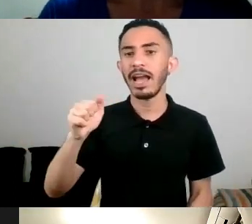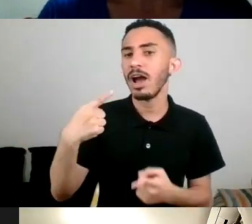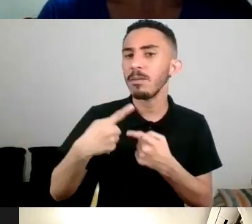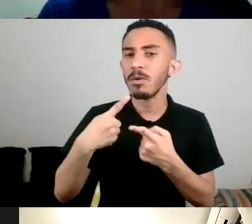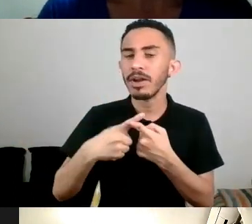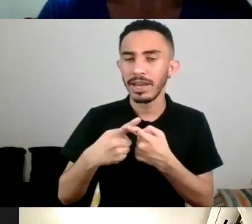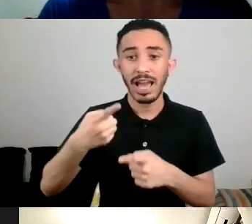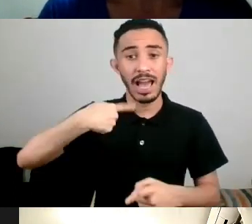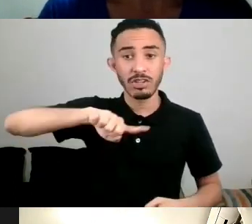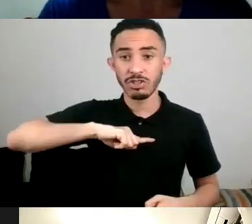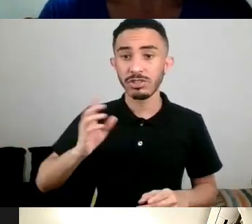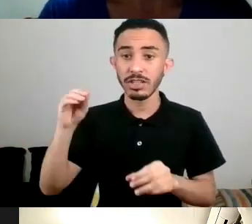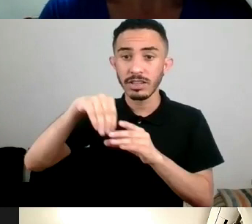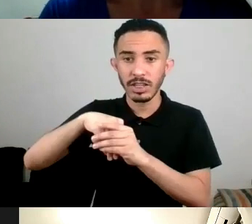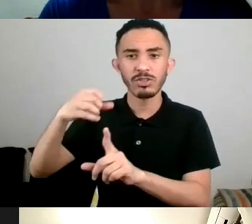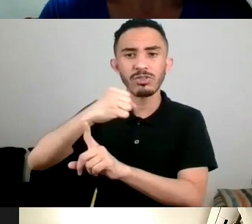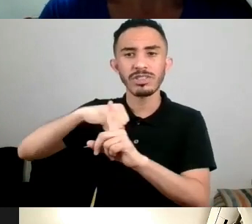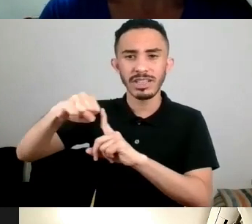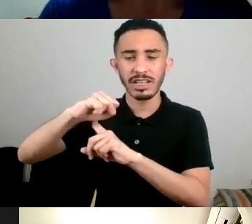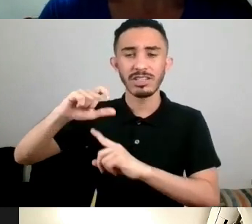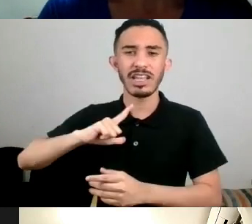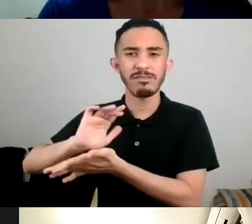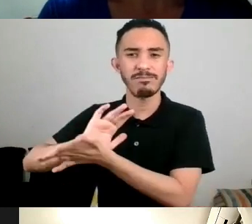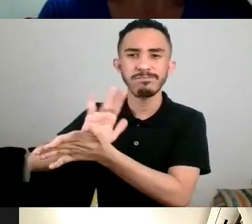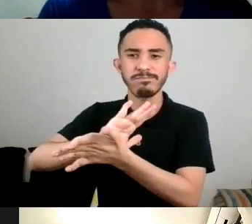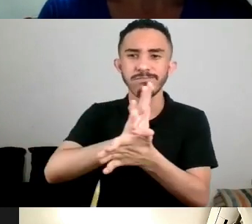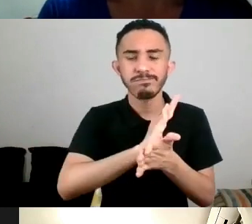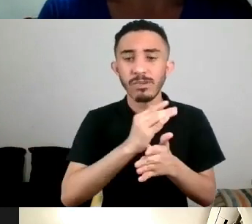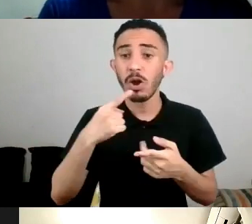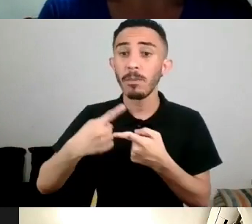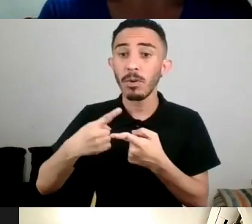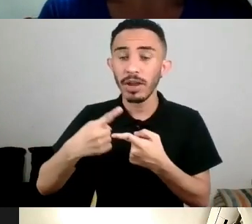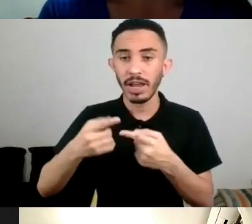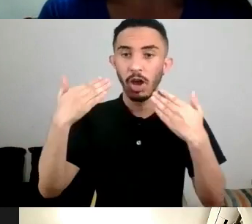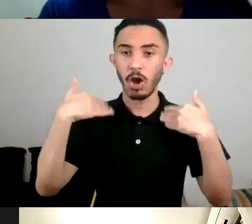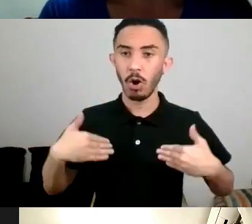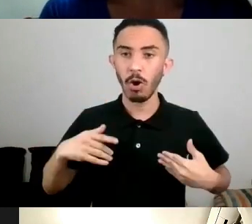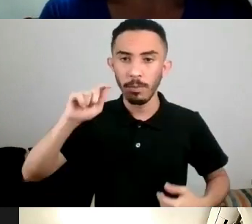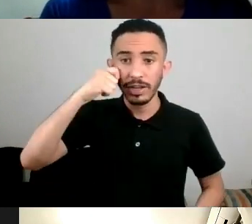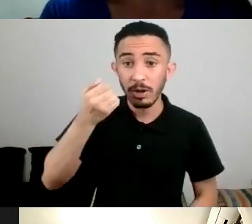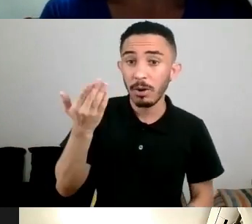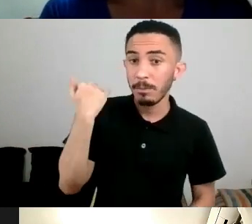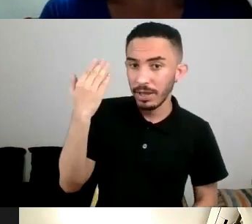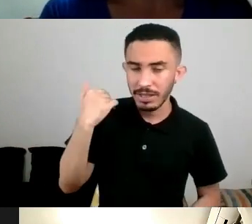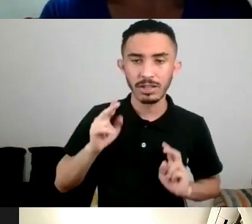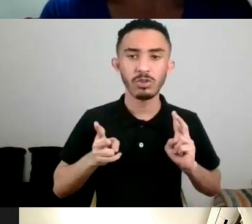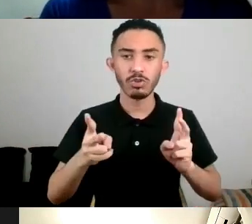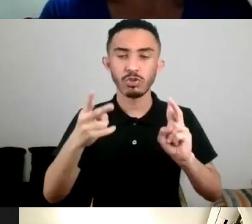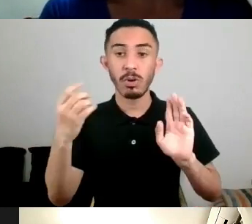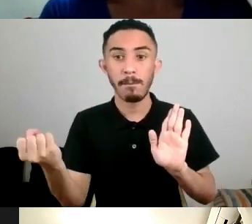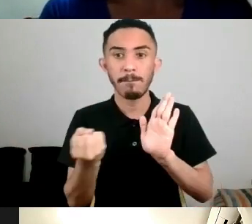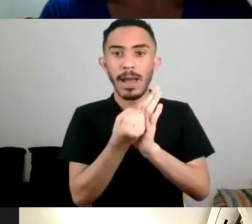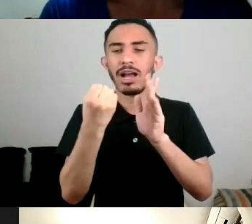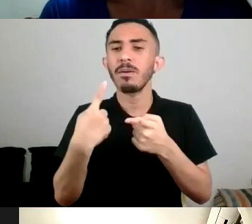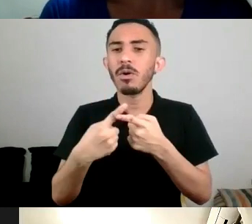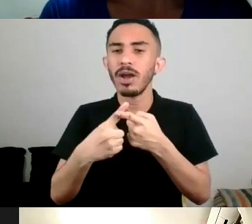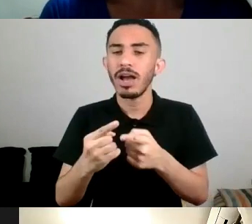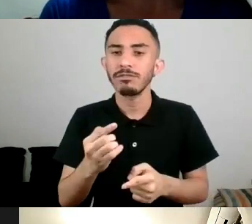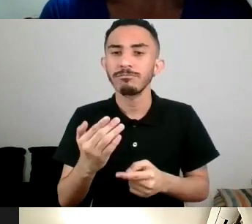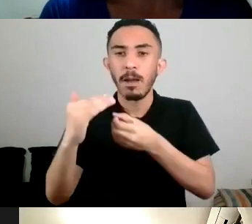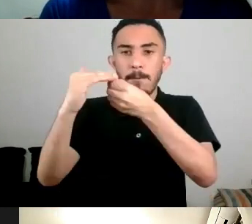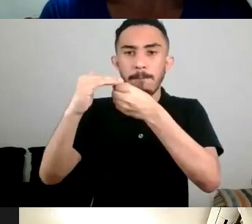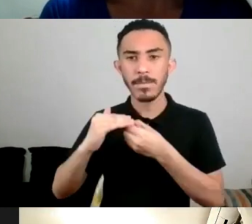numa sociedade extremamente preconceituosa, na qual o corpo negro foi e é marcado pelo silenciamento,